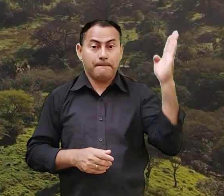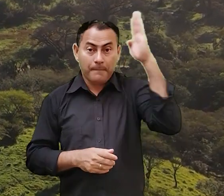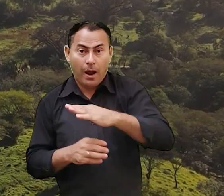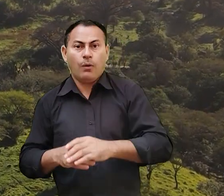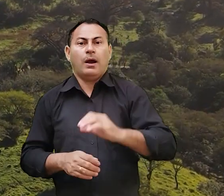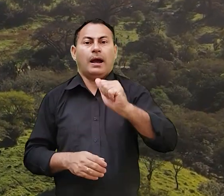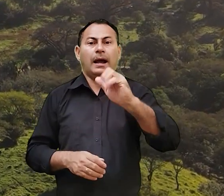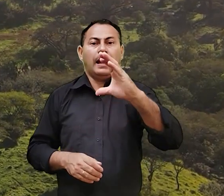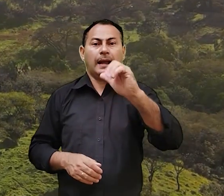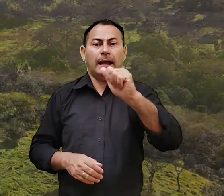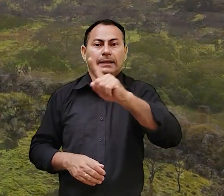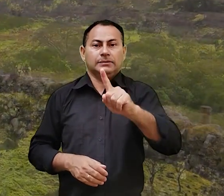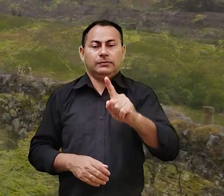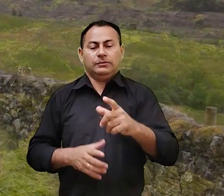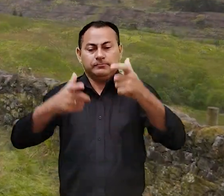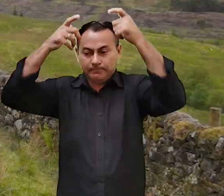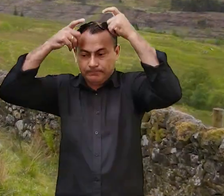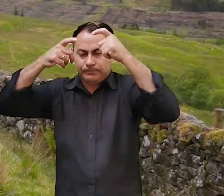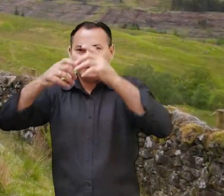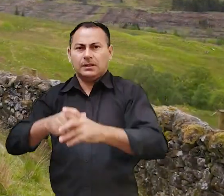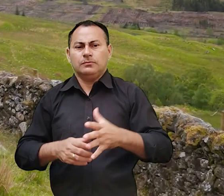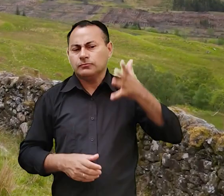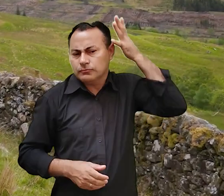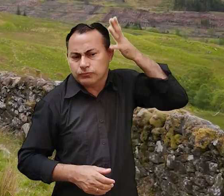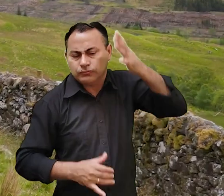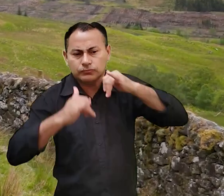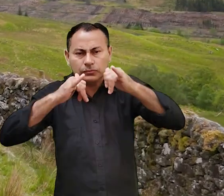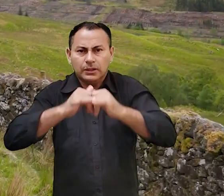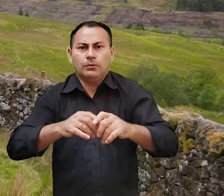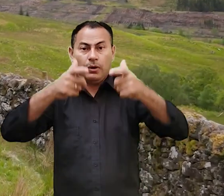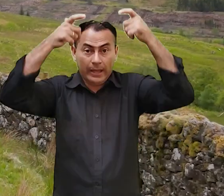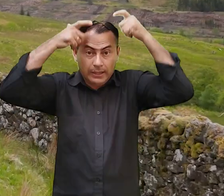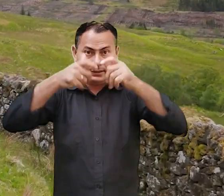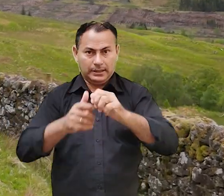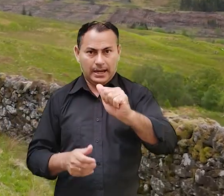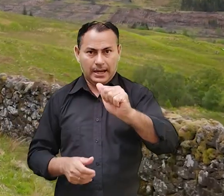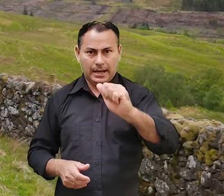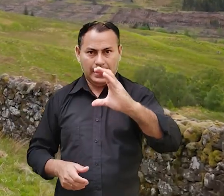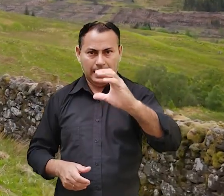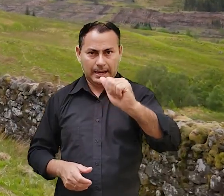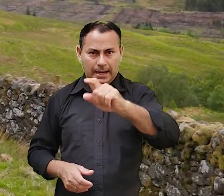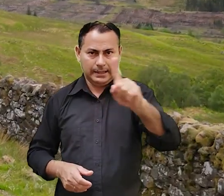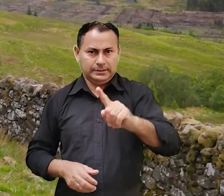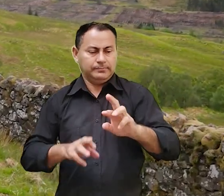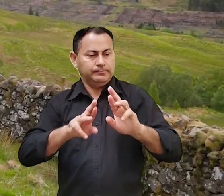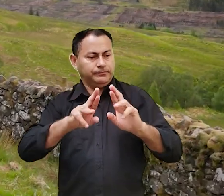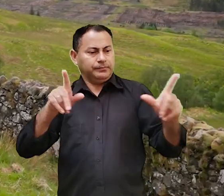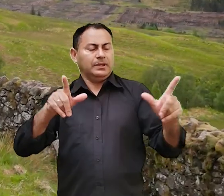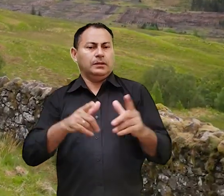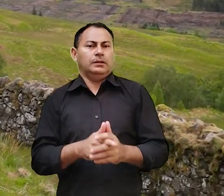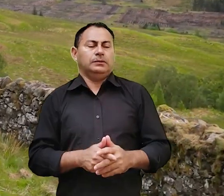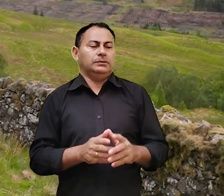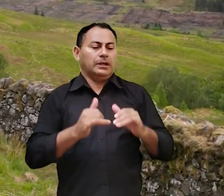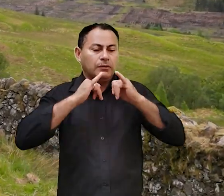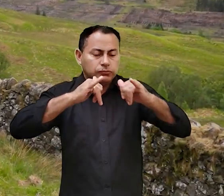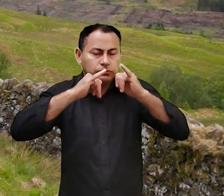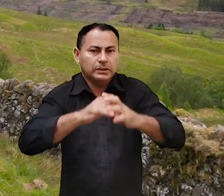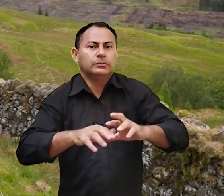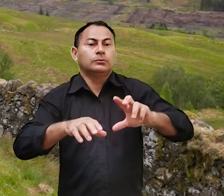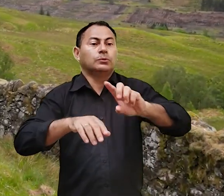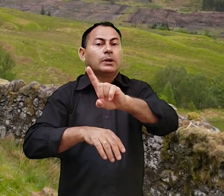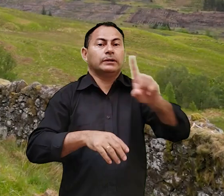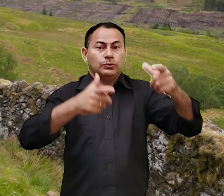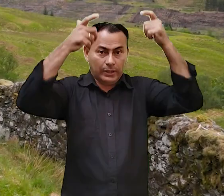Acás, foi coroado rei. Os sermões de Isaías durante o reinado de Acás eram diferentes daqueles que ele pregou durante o reinado de